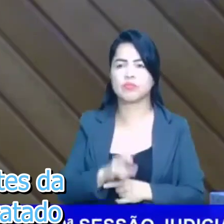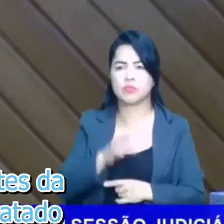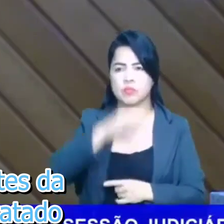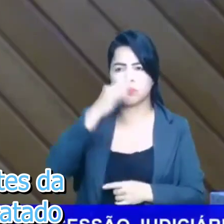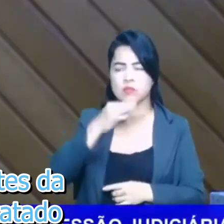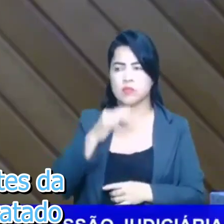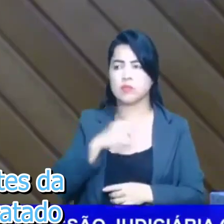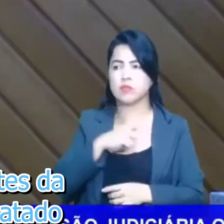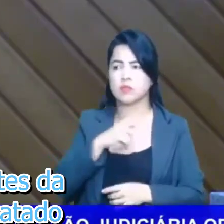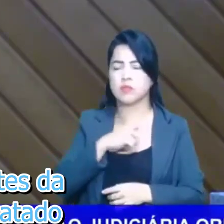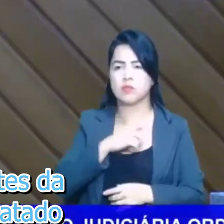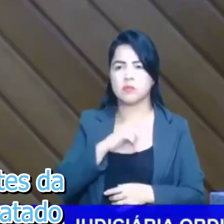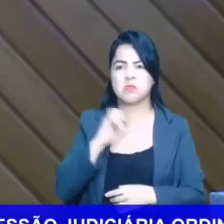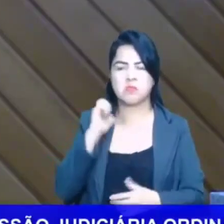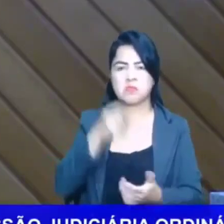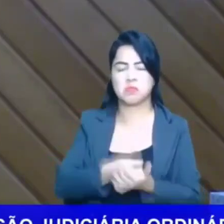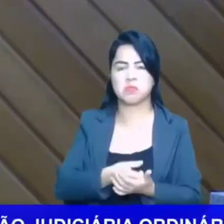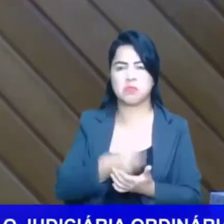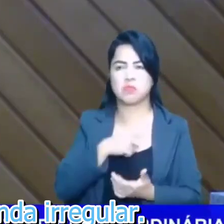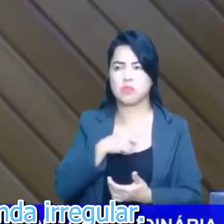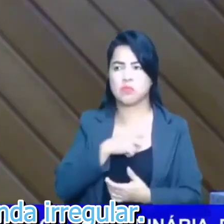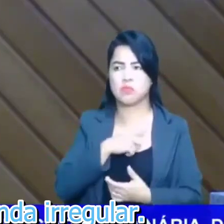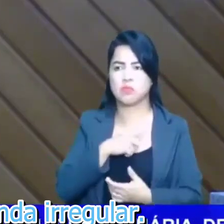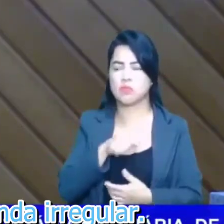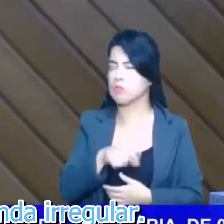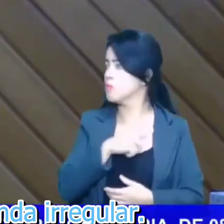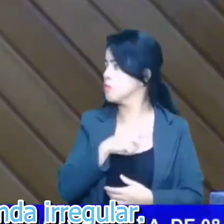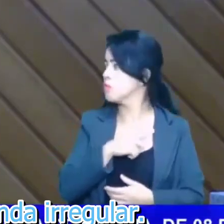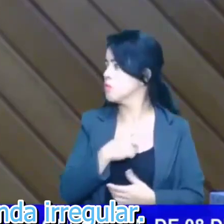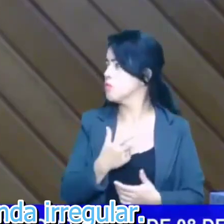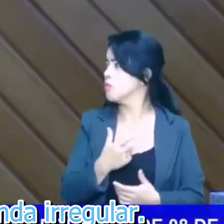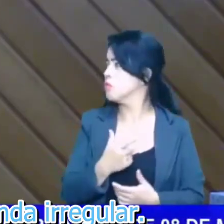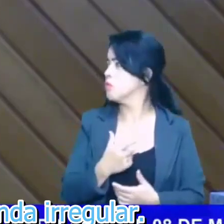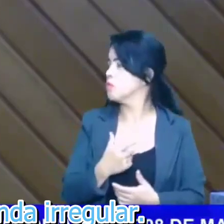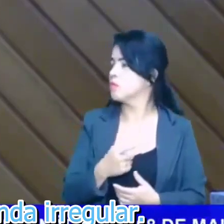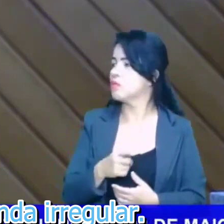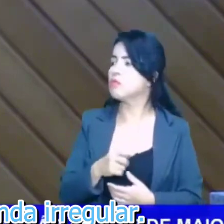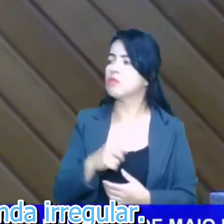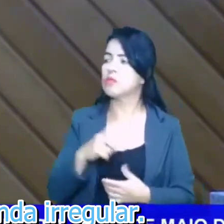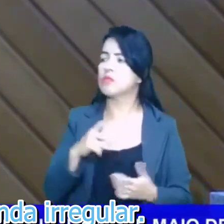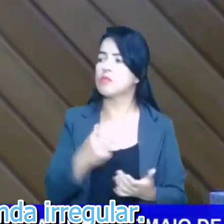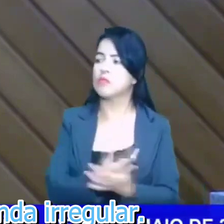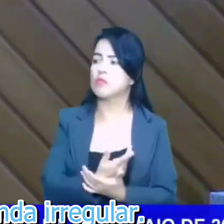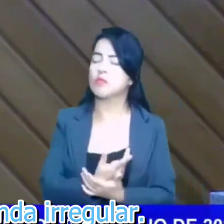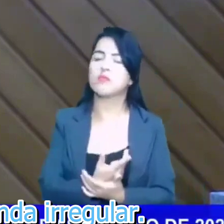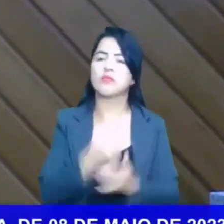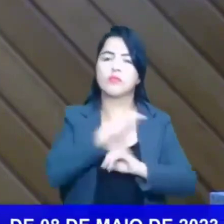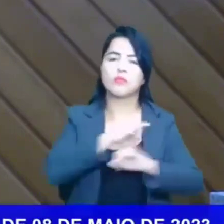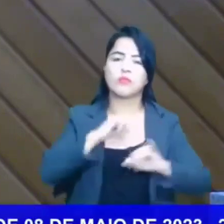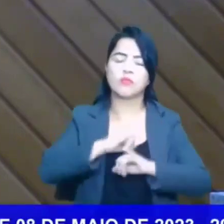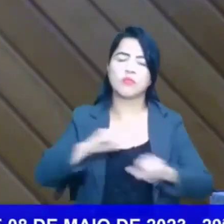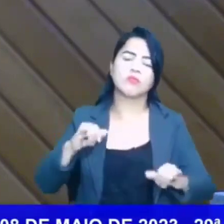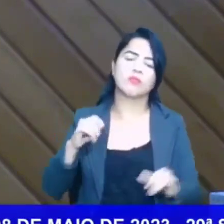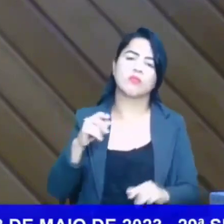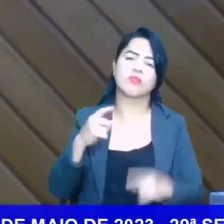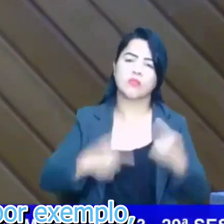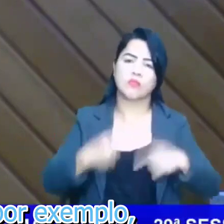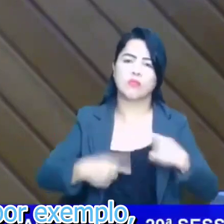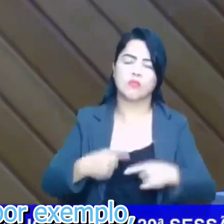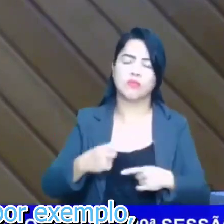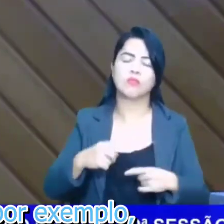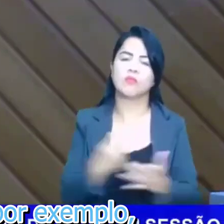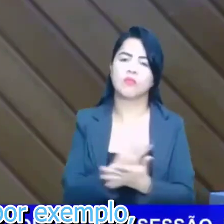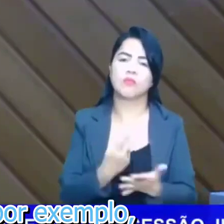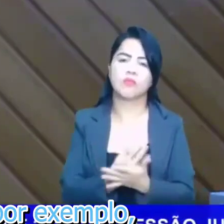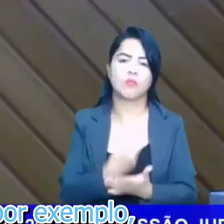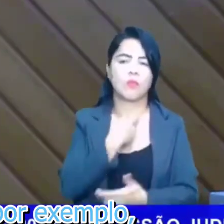se atribuída uma multa e constatado, tanto em sentença como em acórdão, que houve a propaganda irregular. E ela não